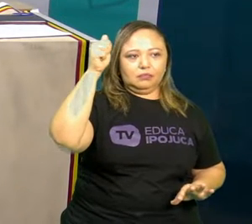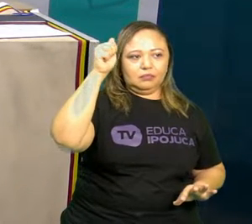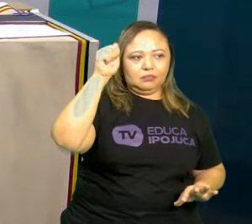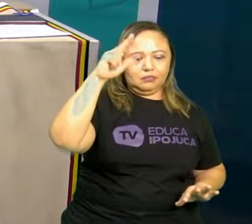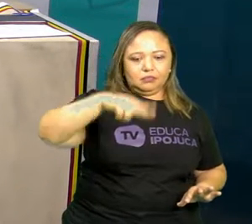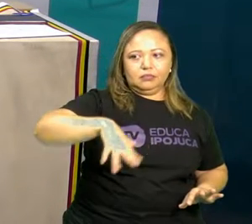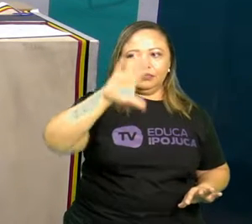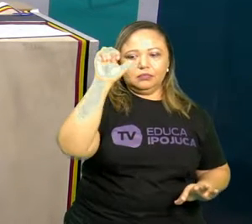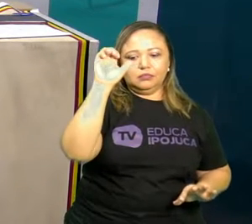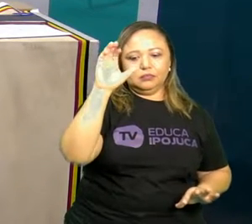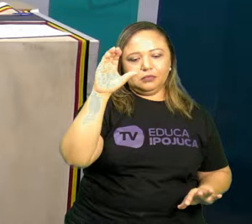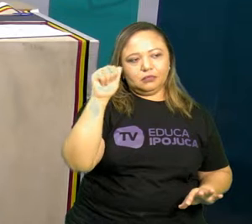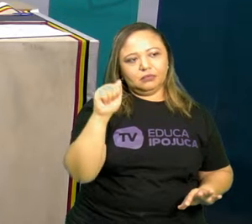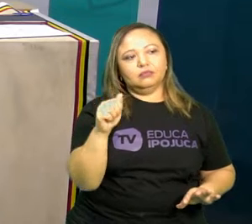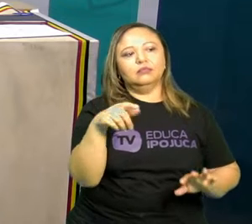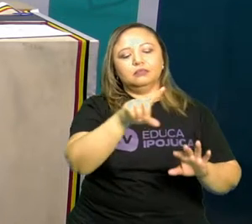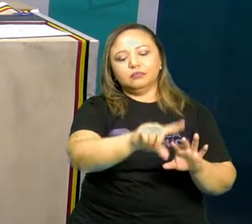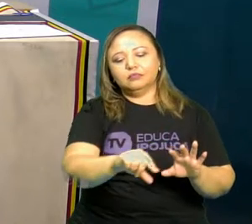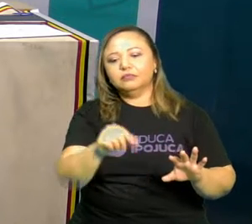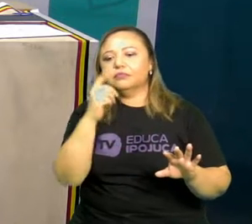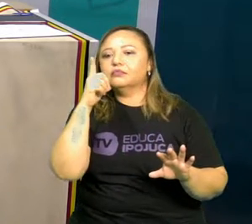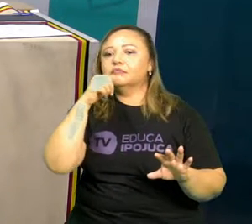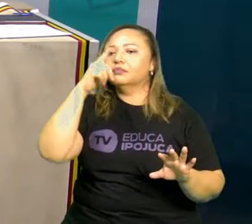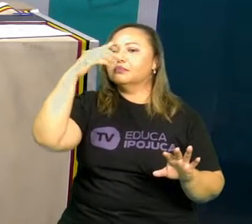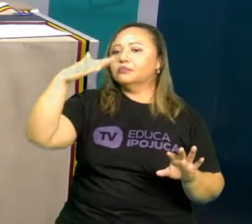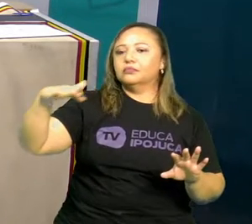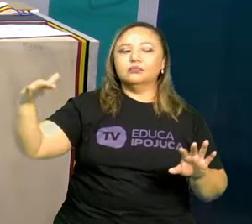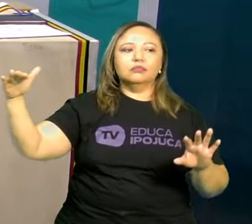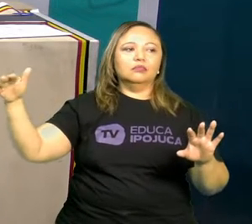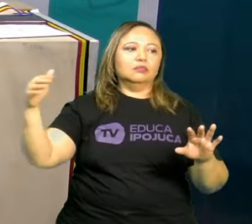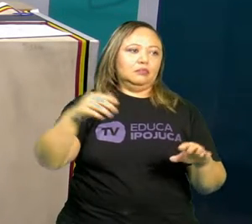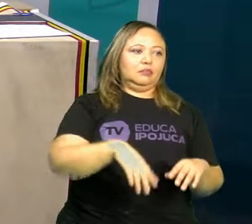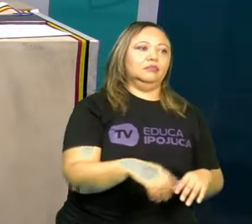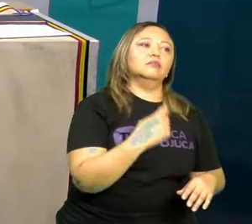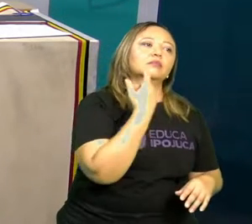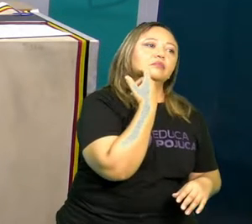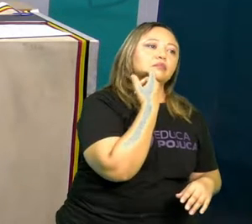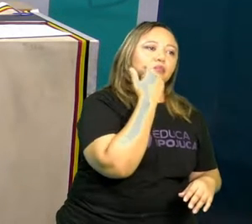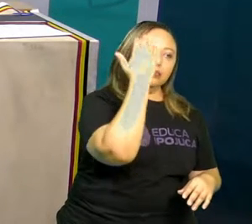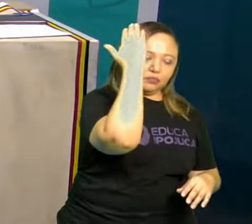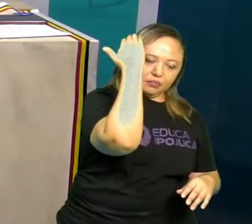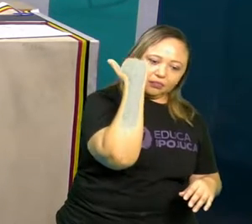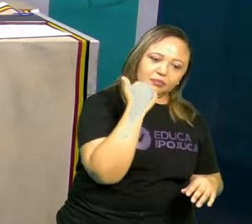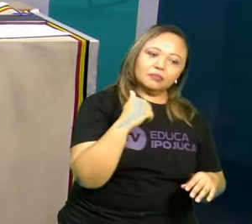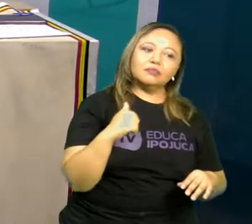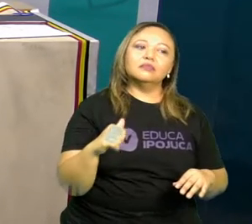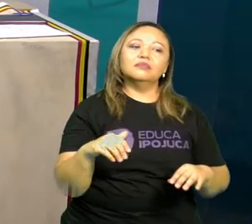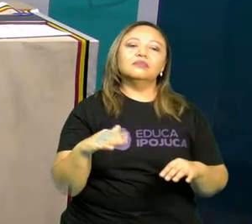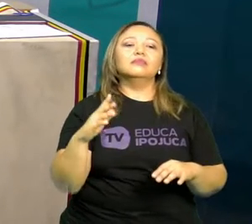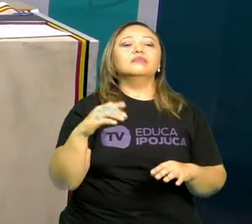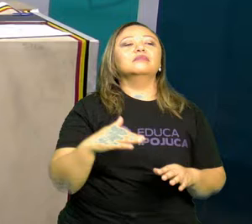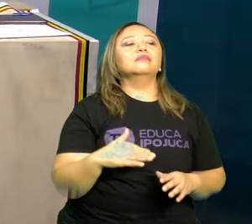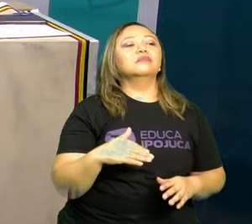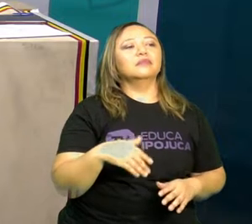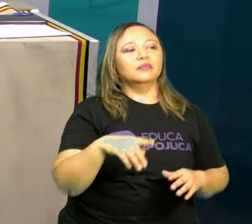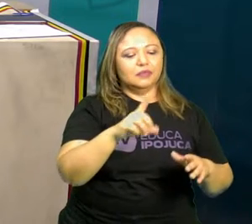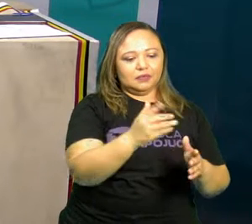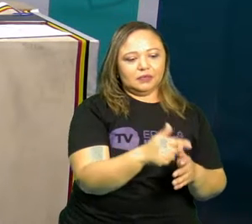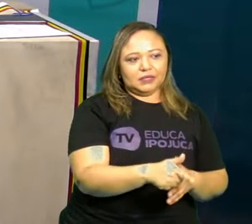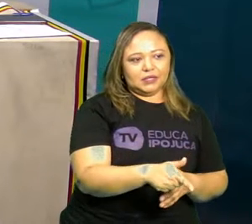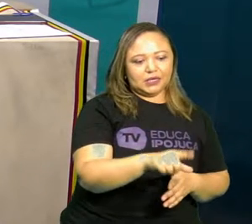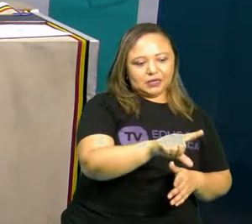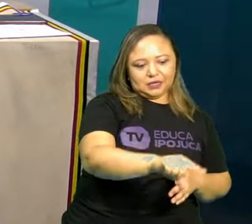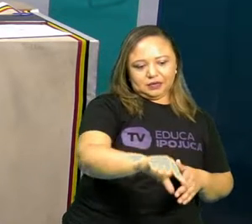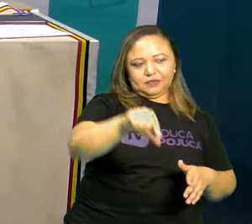Bianca do fundo do mar. Se eu fosse um peixinho e soubesse nadar,